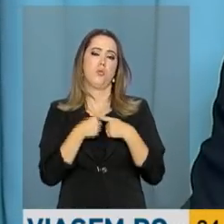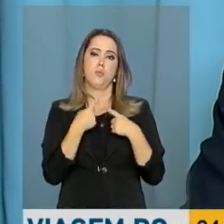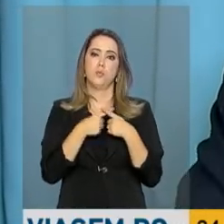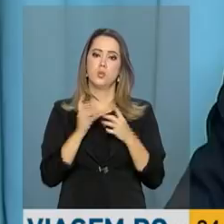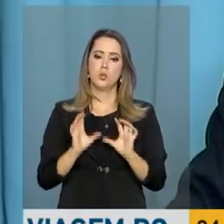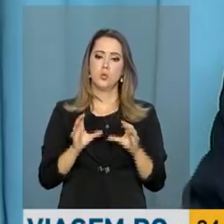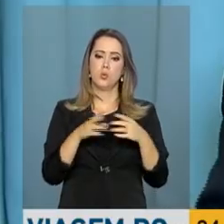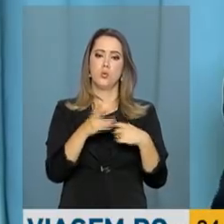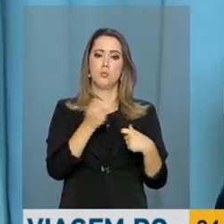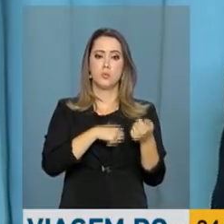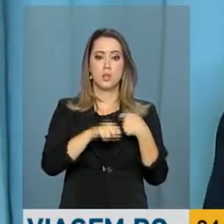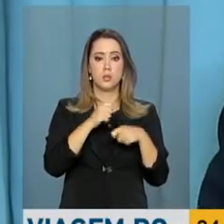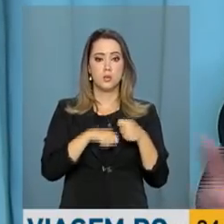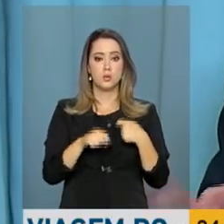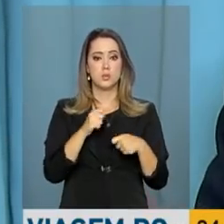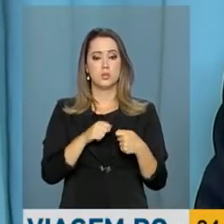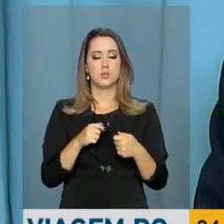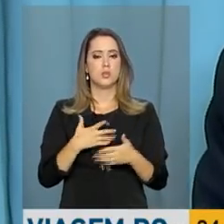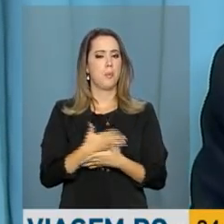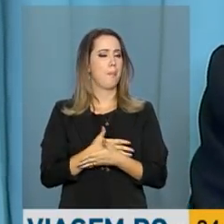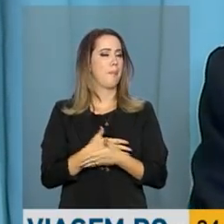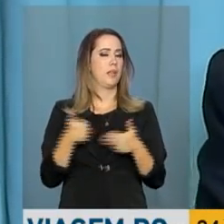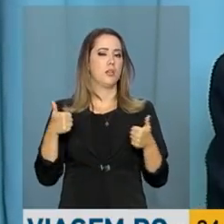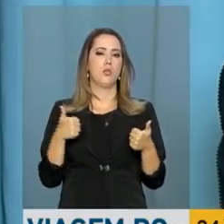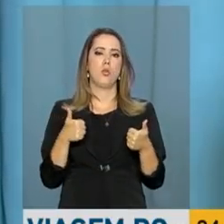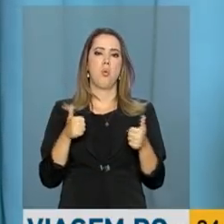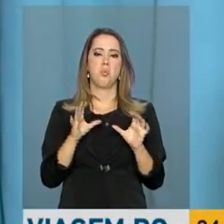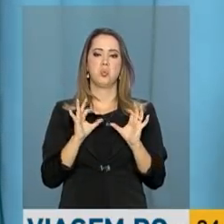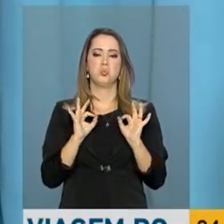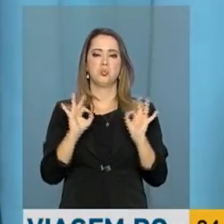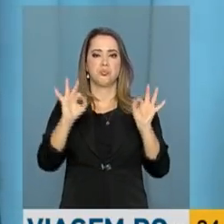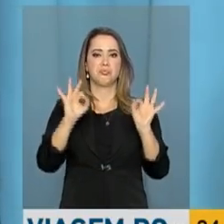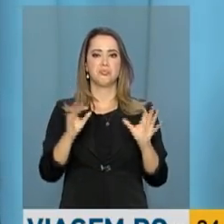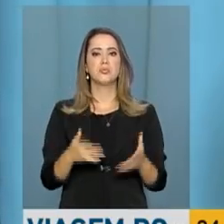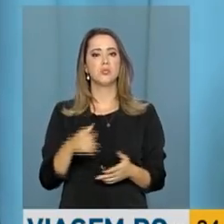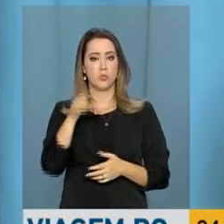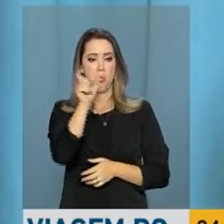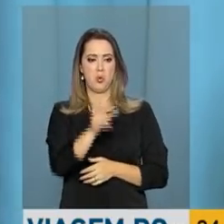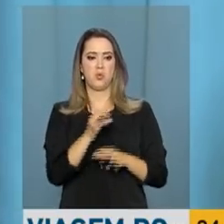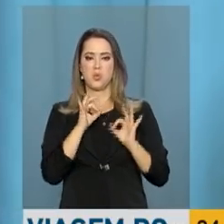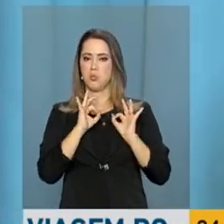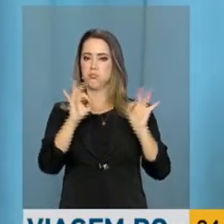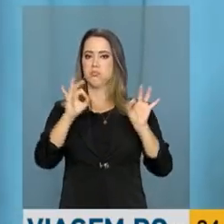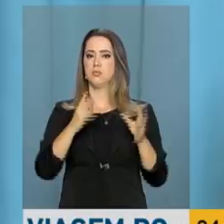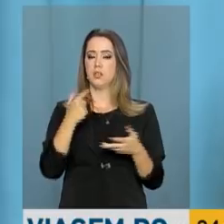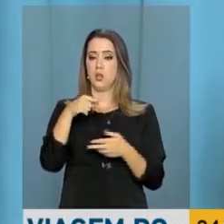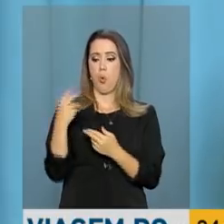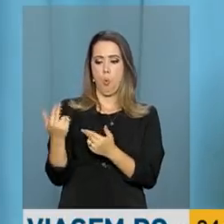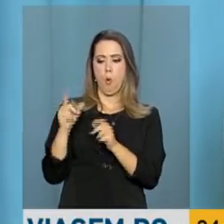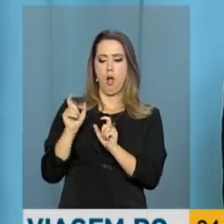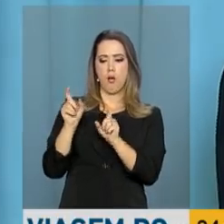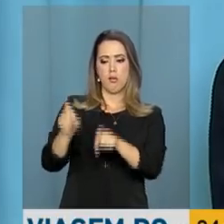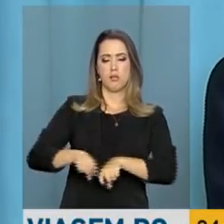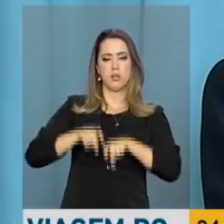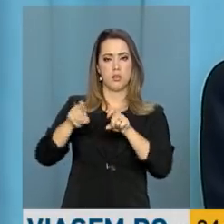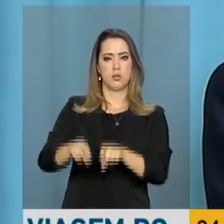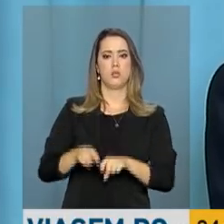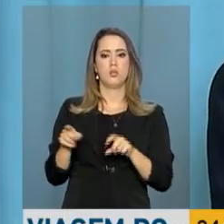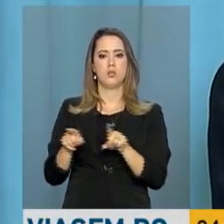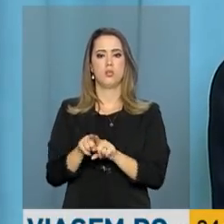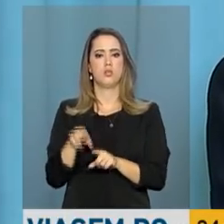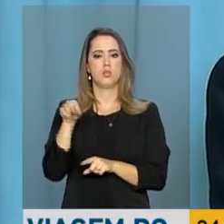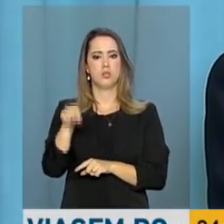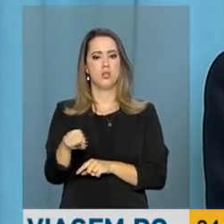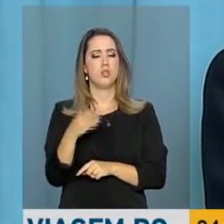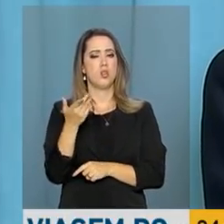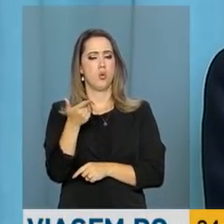uma área econômica da melhor qualidade, da melhor suposição, de igual maneira na agricultura, de igual maneira com